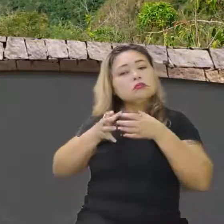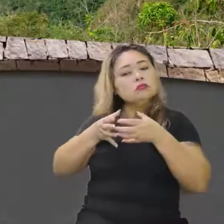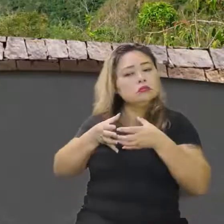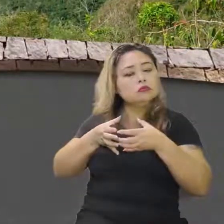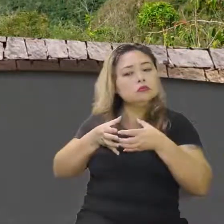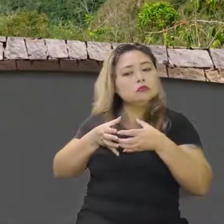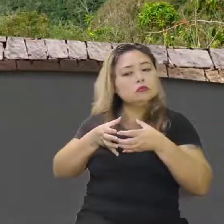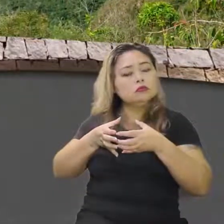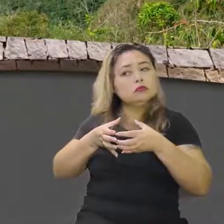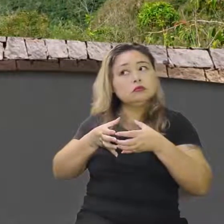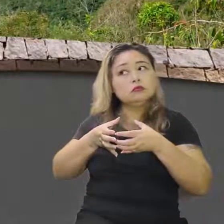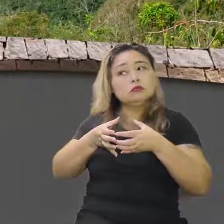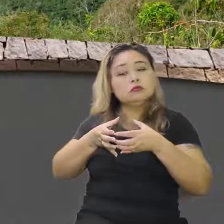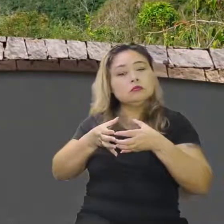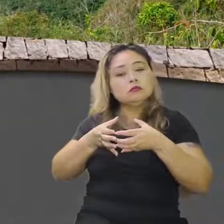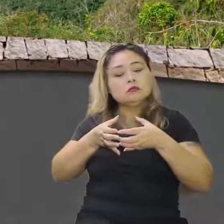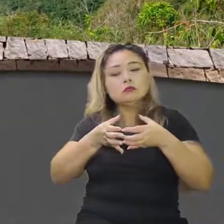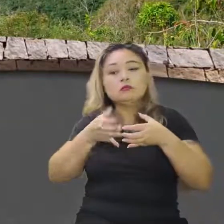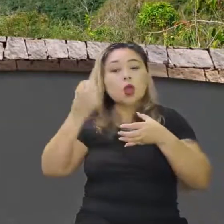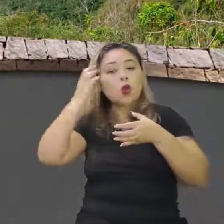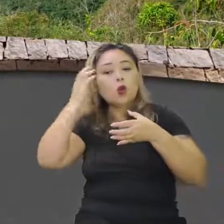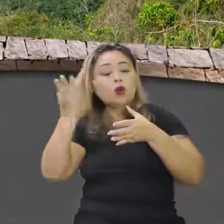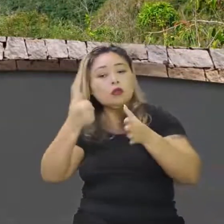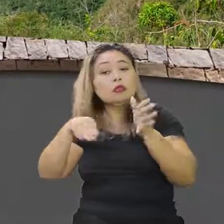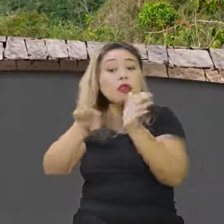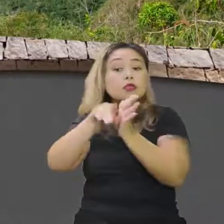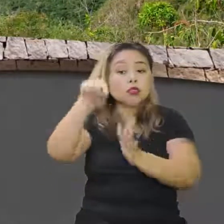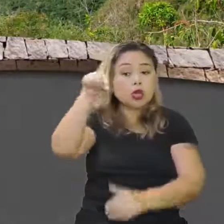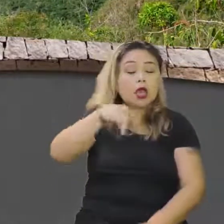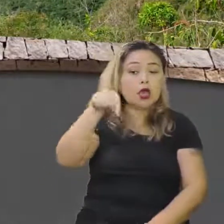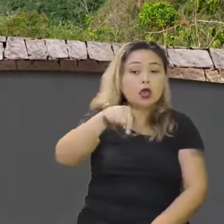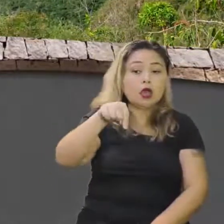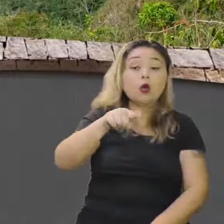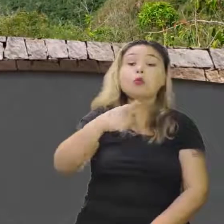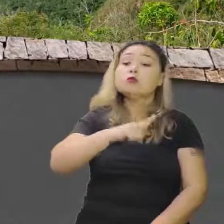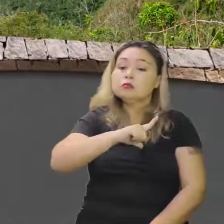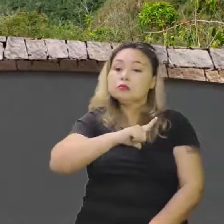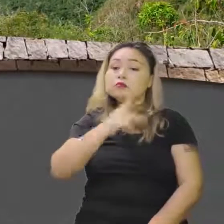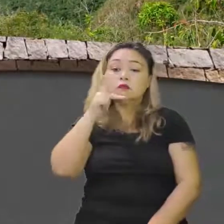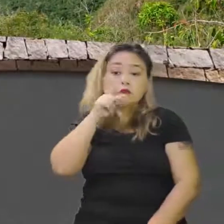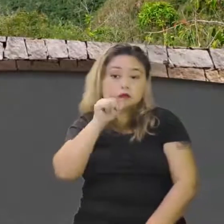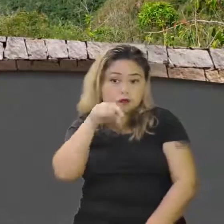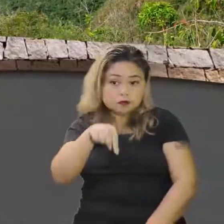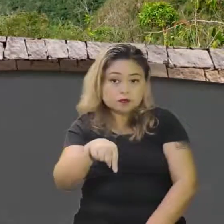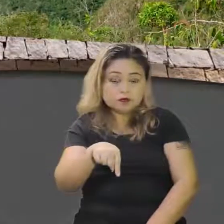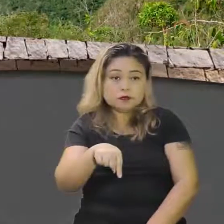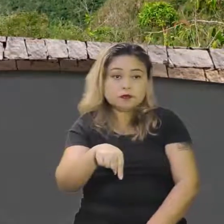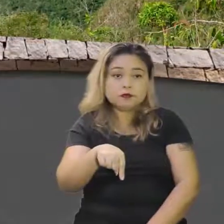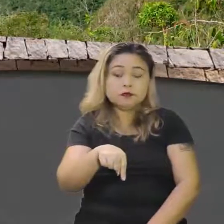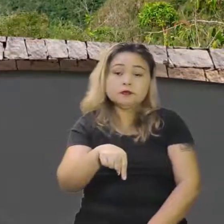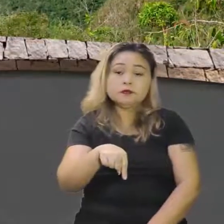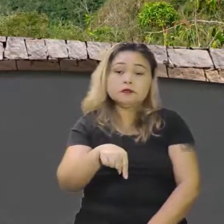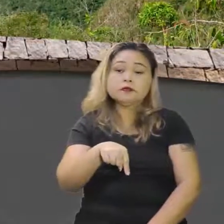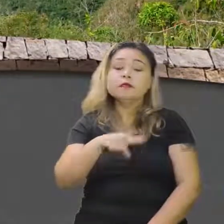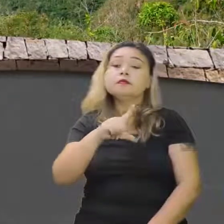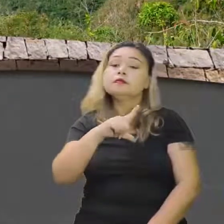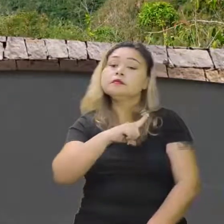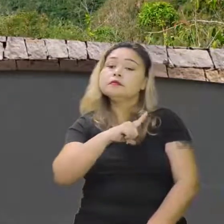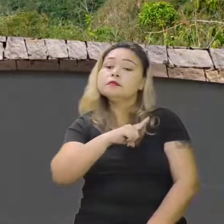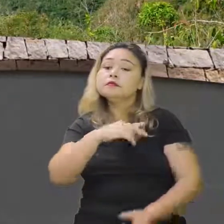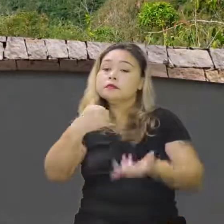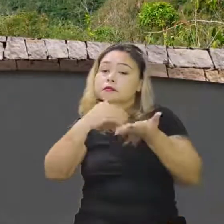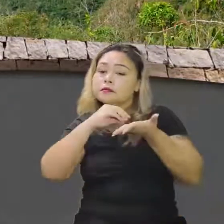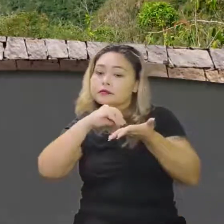comissão, partindo de Cuiabá até chegar aqui, onde nós estamos, em Porto Velho, aonde veio a